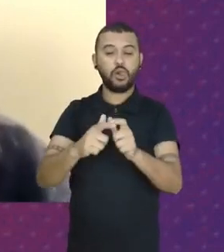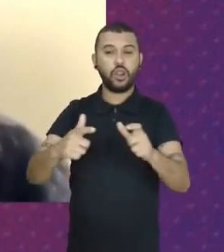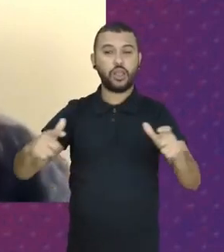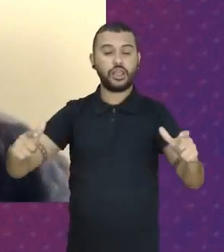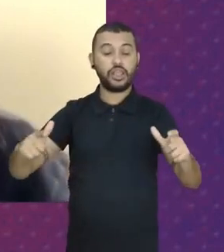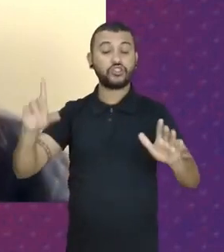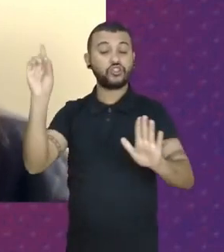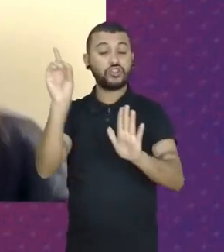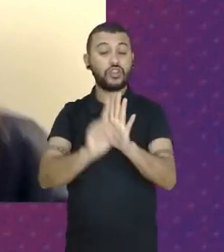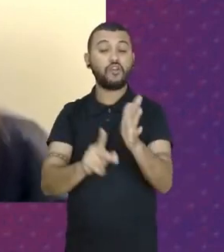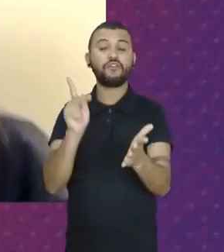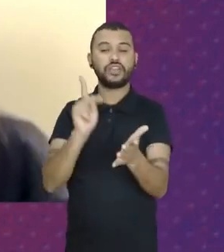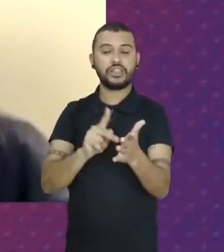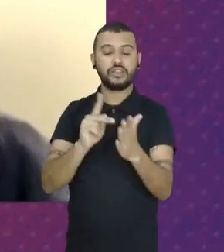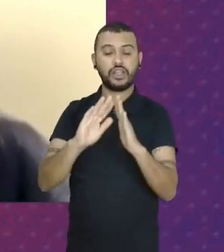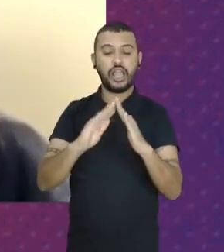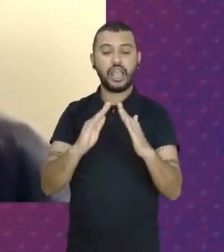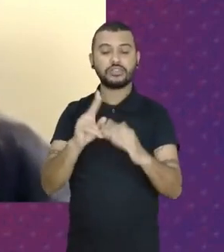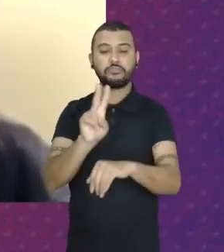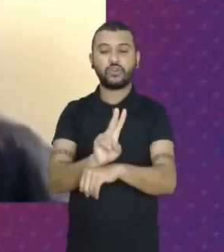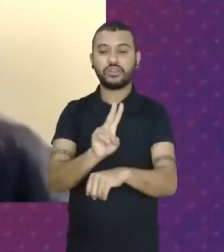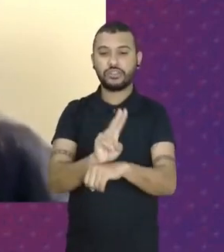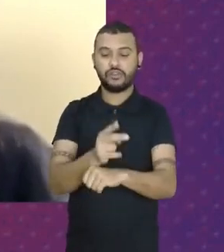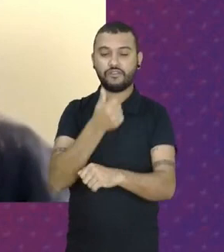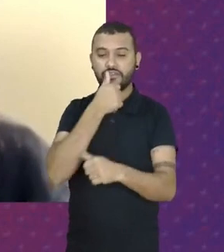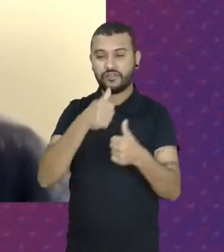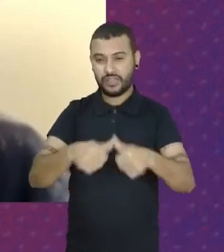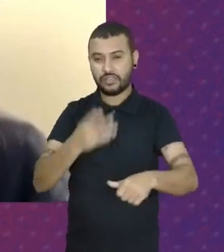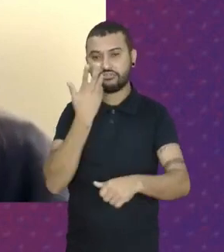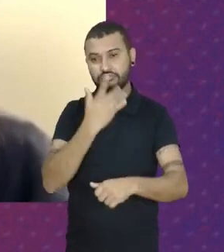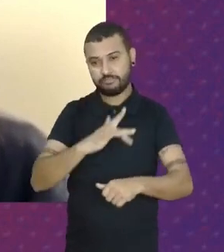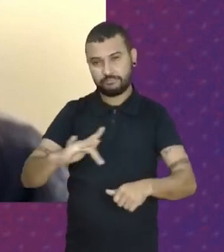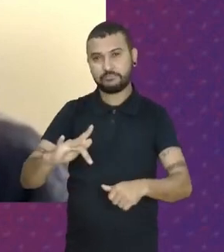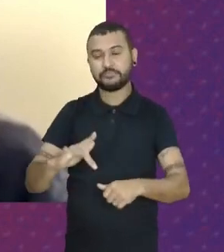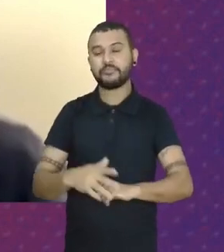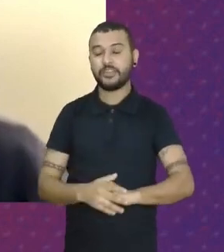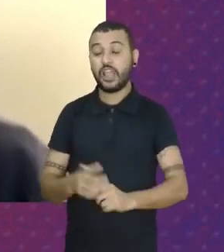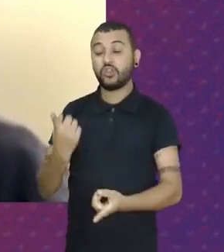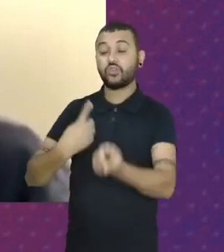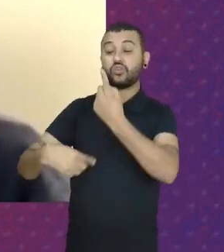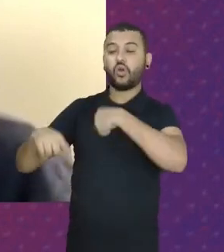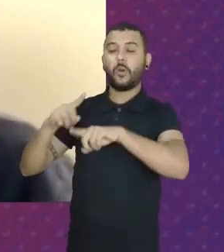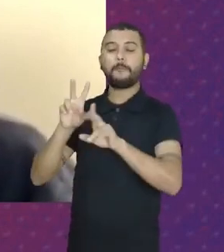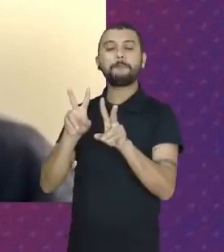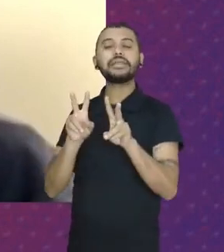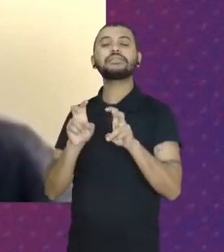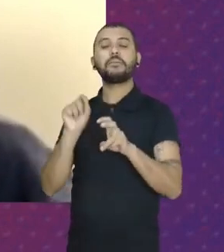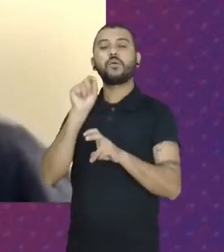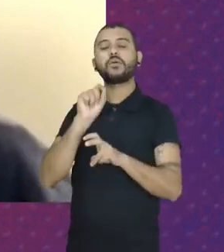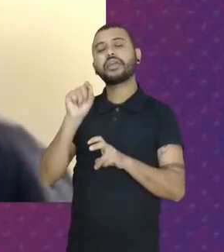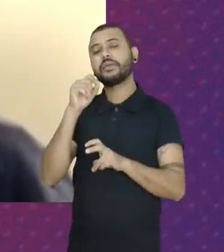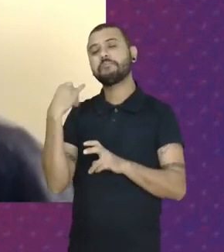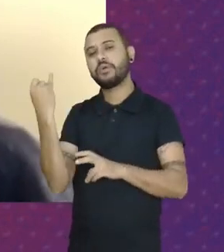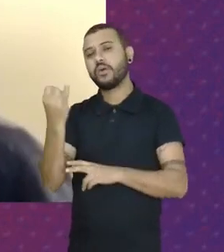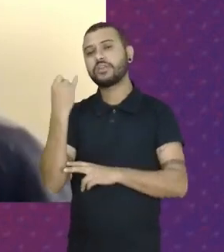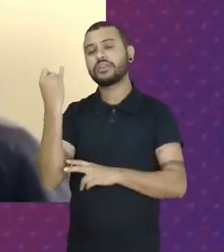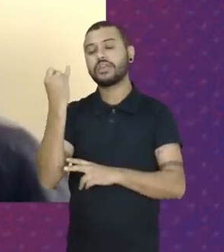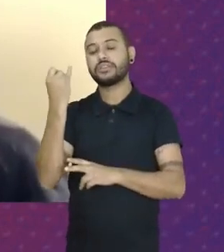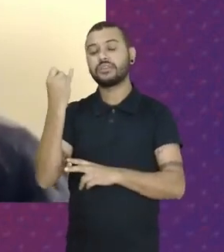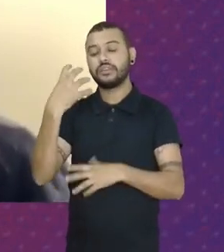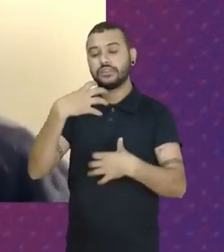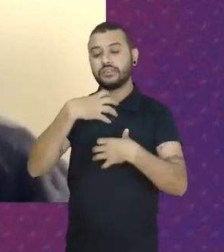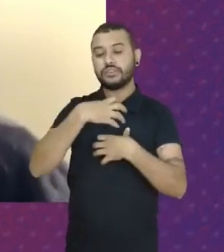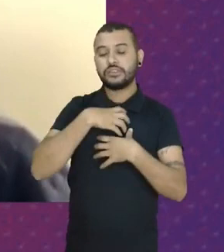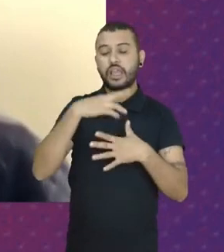à creche, né? Com essa transição, a gente tem também uma mudança